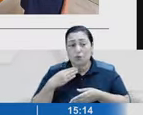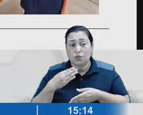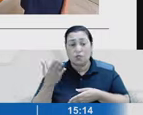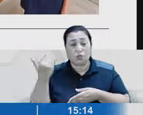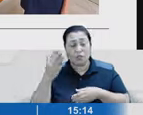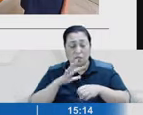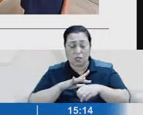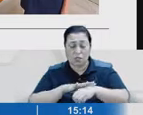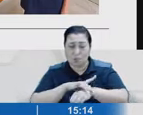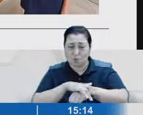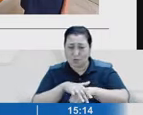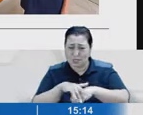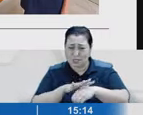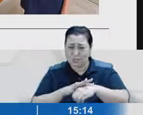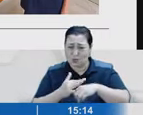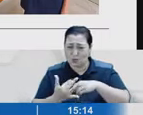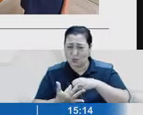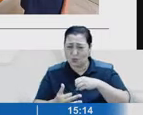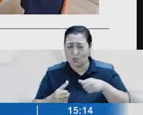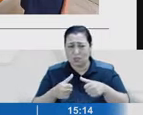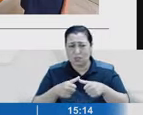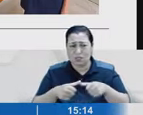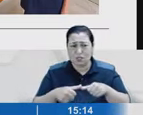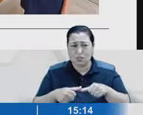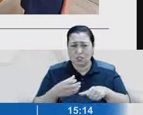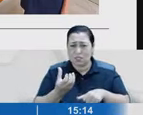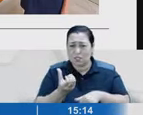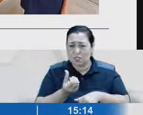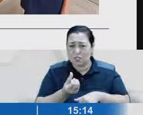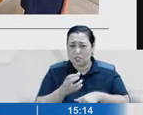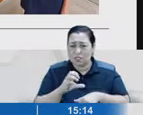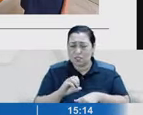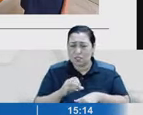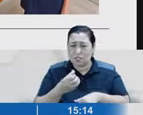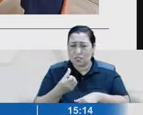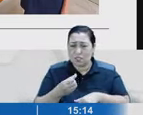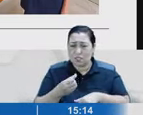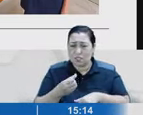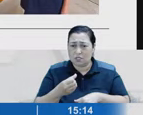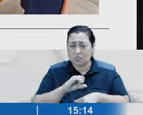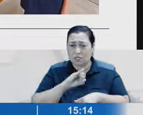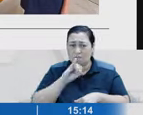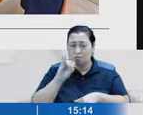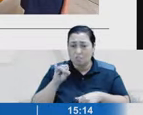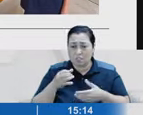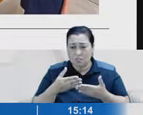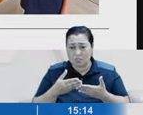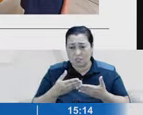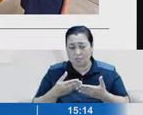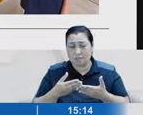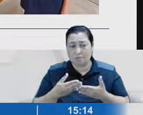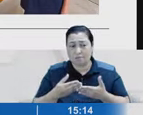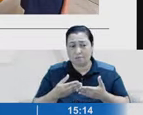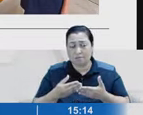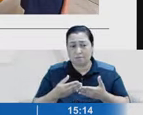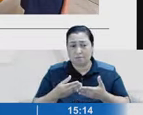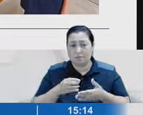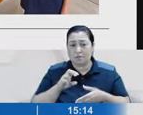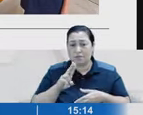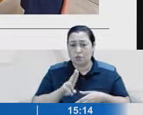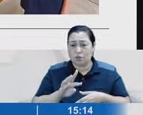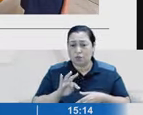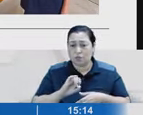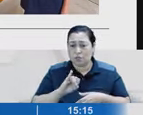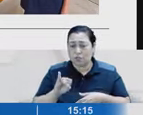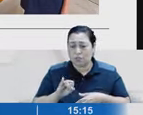foi entubada, ficou uns 60, 90 dias na UTI, muito mal, e ela está